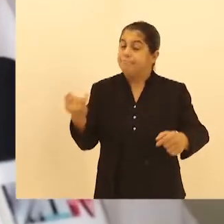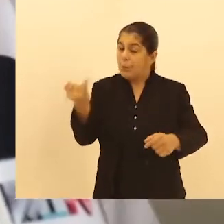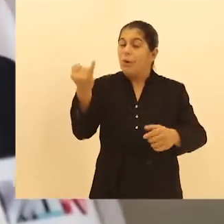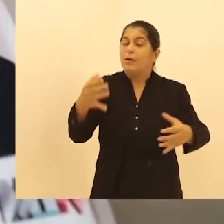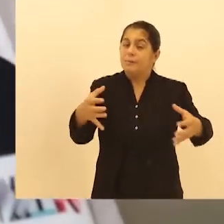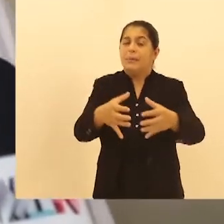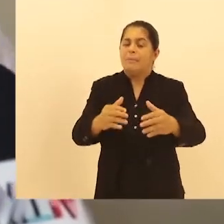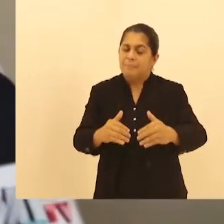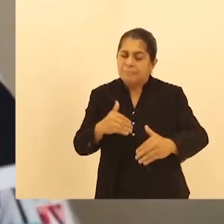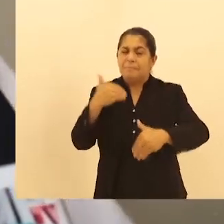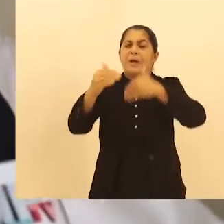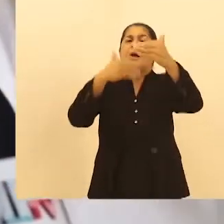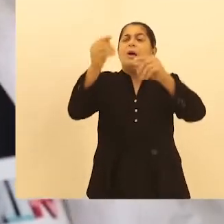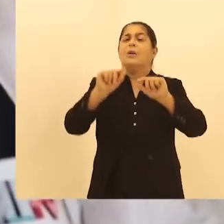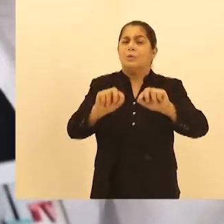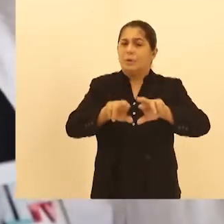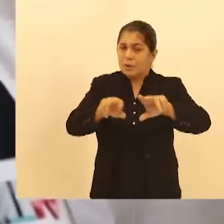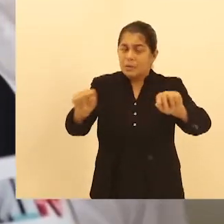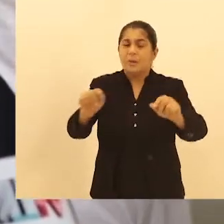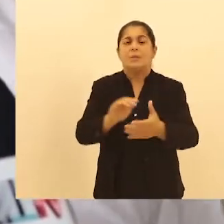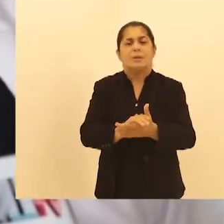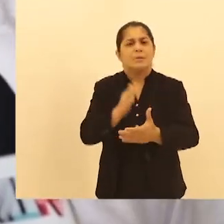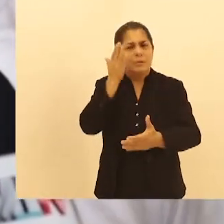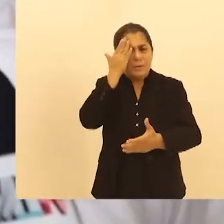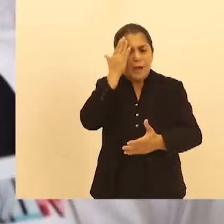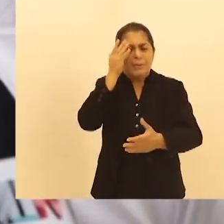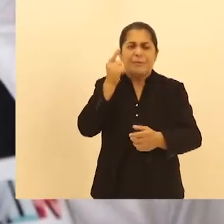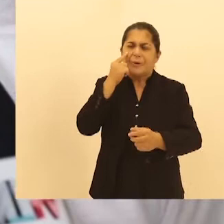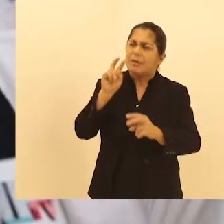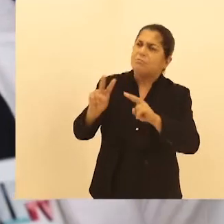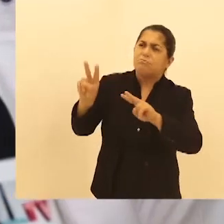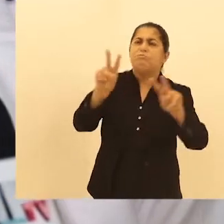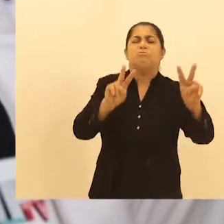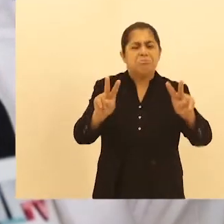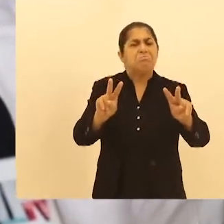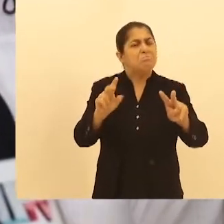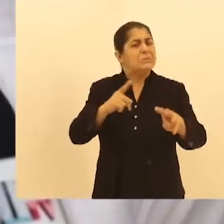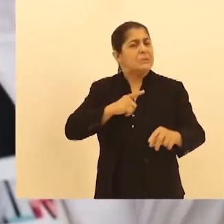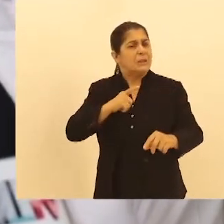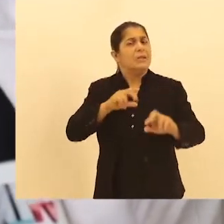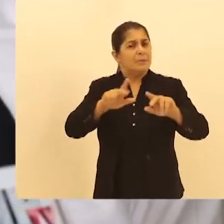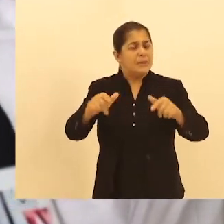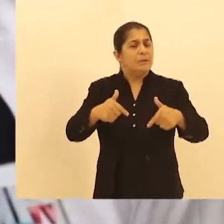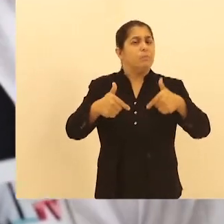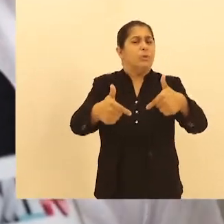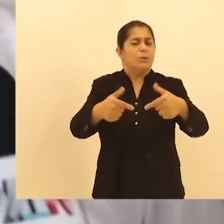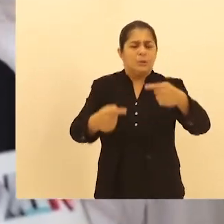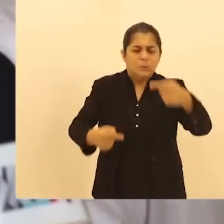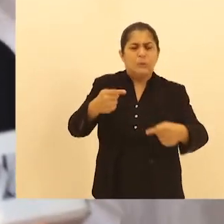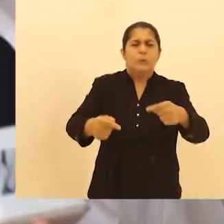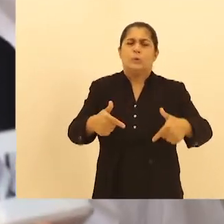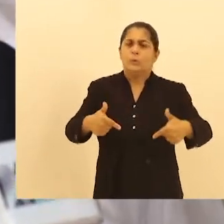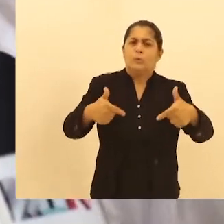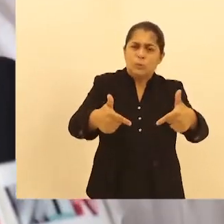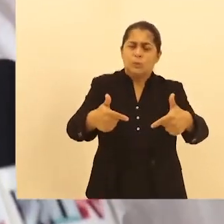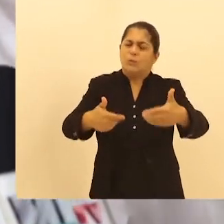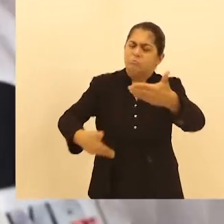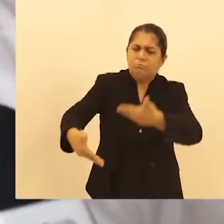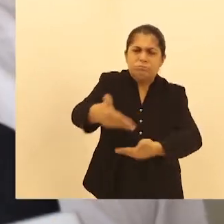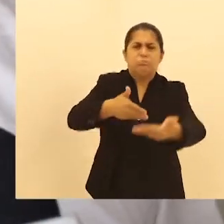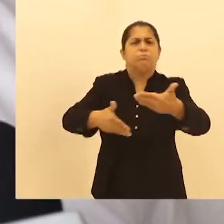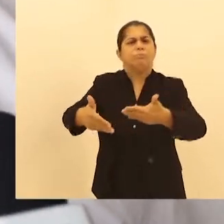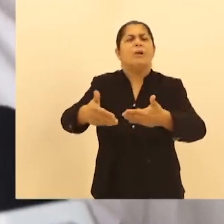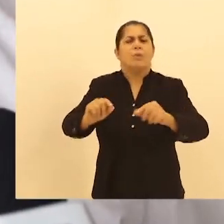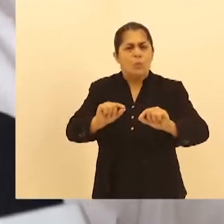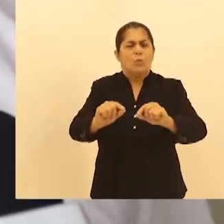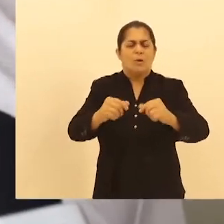possível ter avanços ea gente viu nos exemplos que está fazendo tudo isso é possível mas tem que ter vontade política têm integração e não